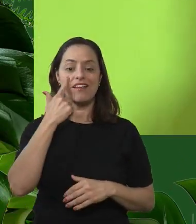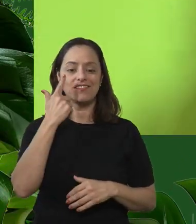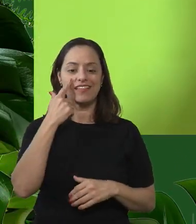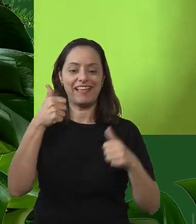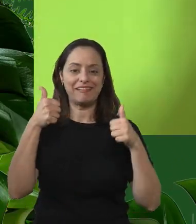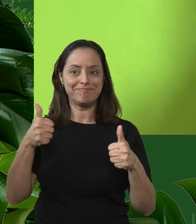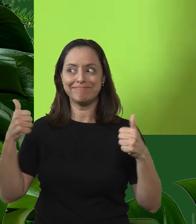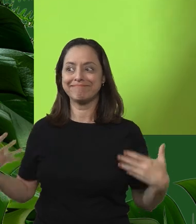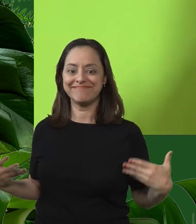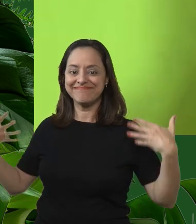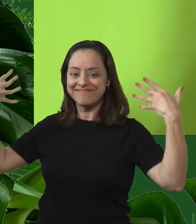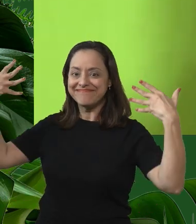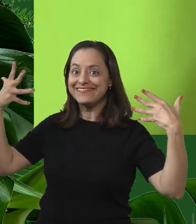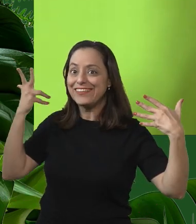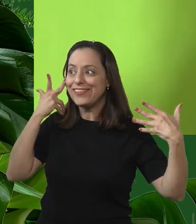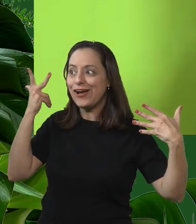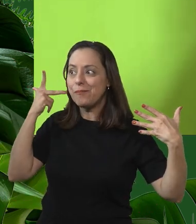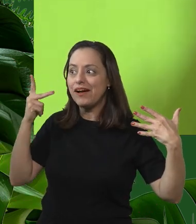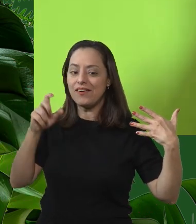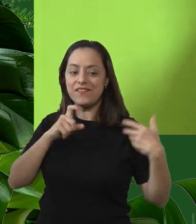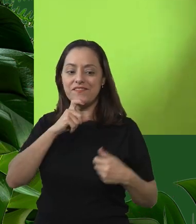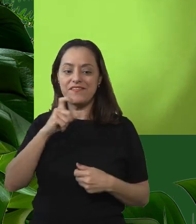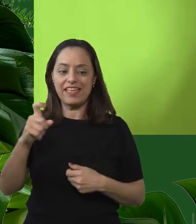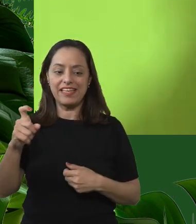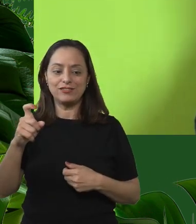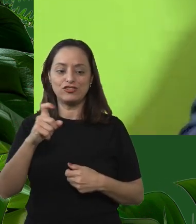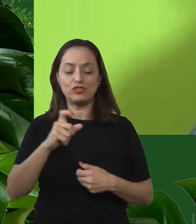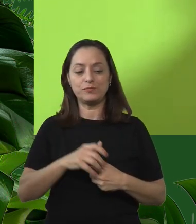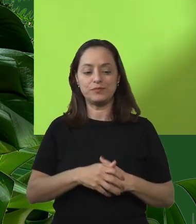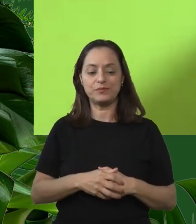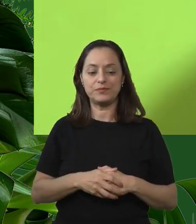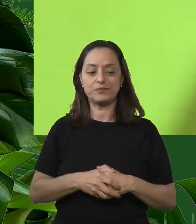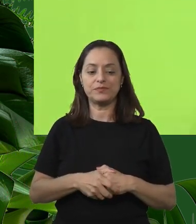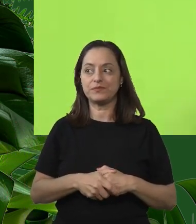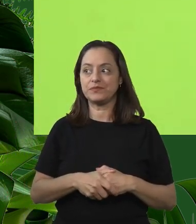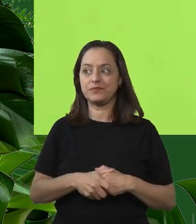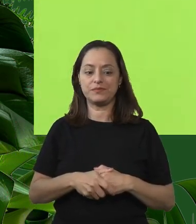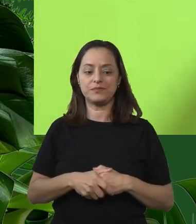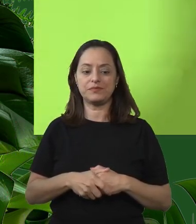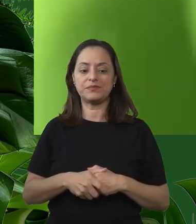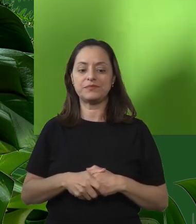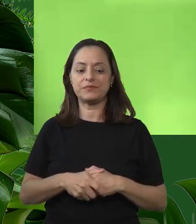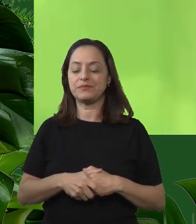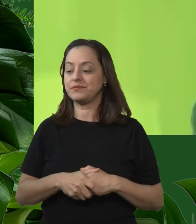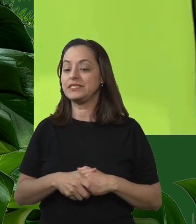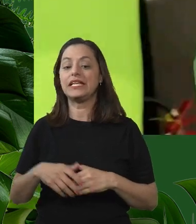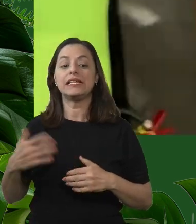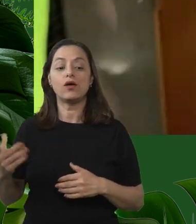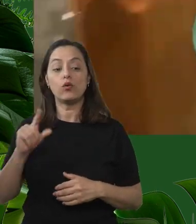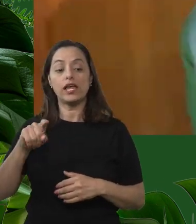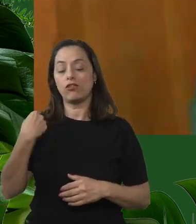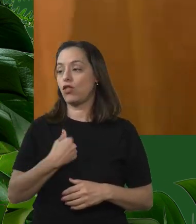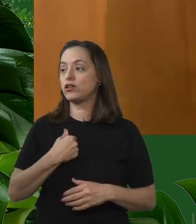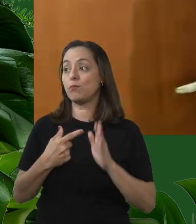É isso, pessoal. A vida como ela é. E eu tô aqui para mostrar para vocês tudo que tá rolando aqui. Então, me segue aqui, produção. Vem comigo que a gente vai mostrar